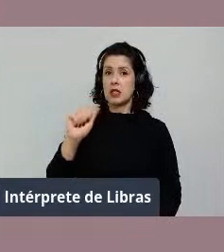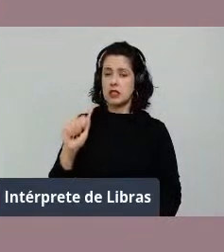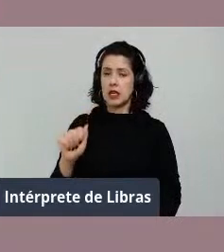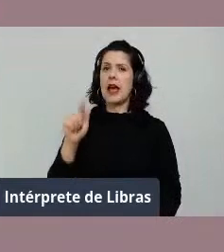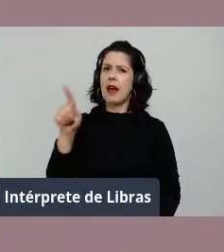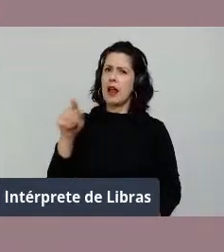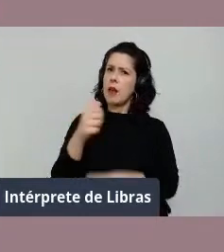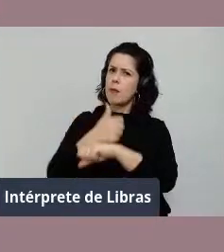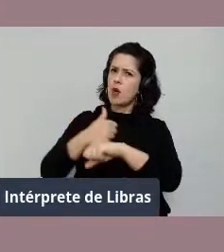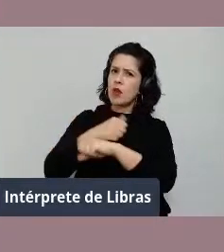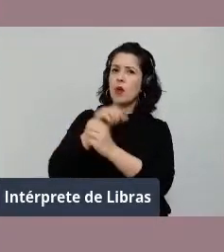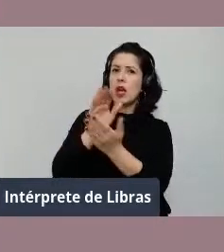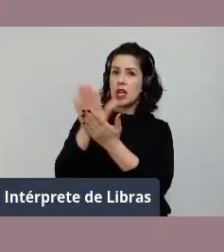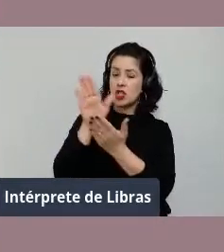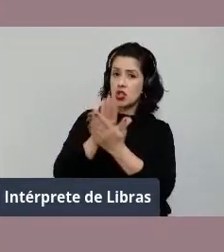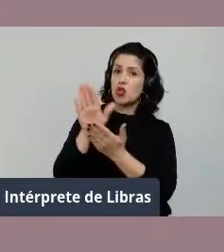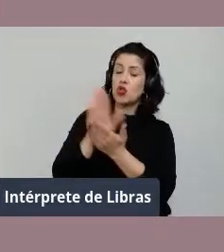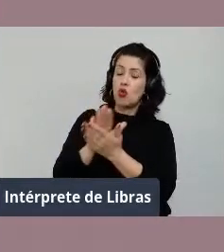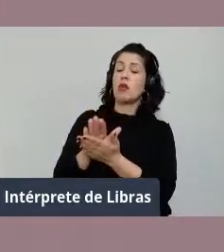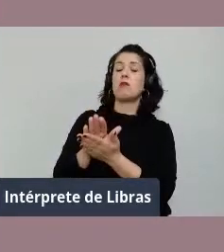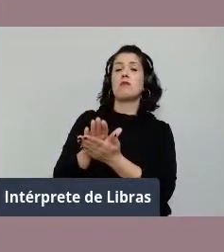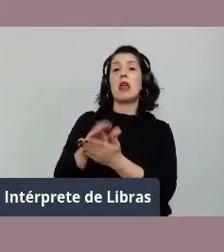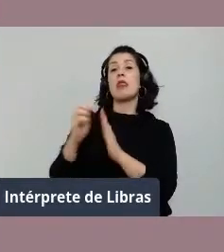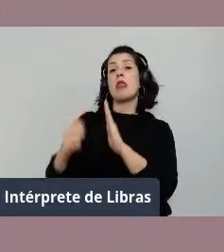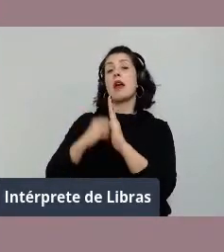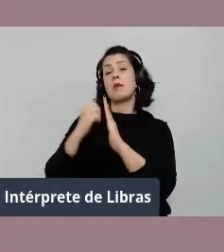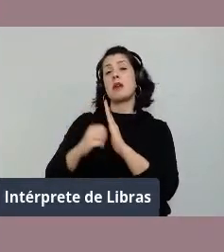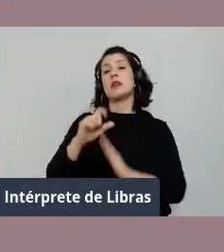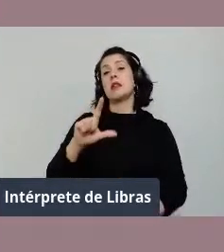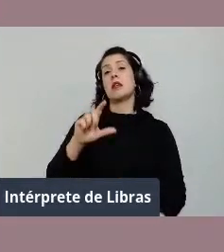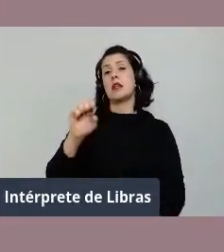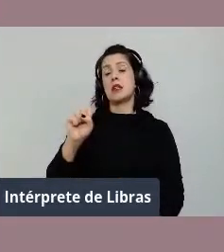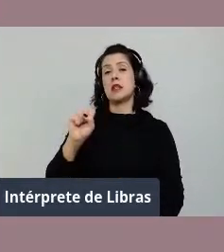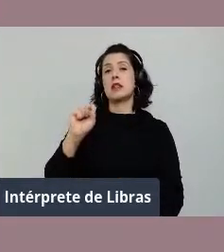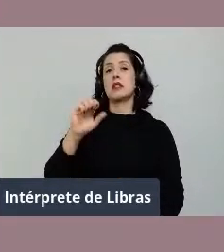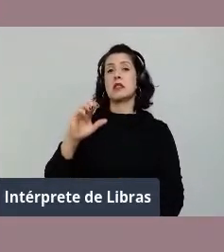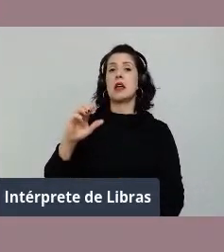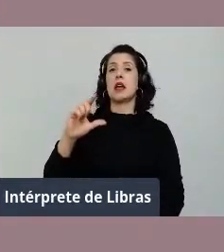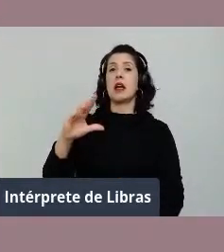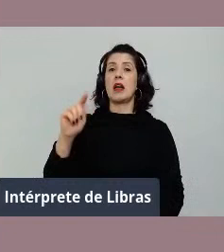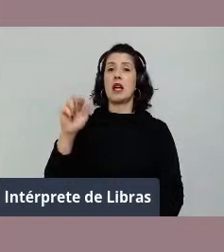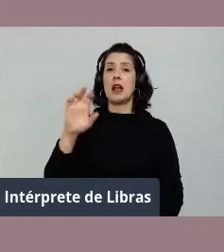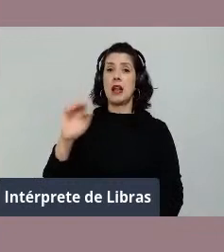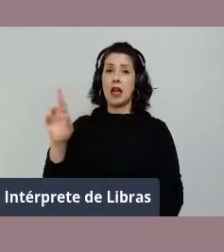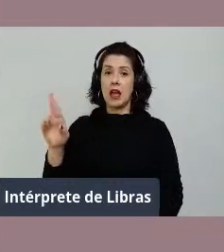mas antes eu gostaria de dizer.